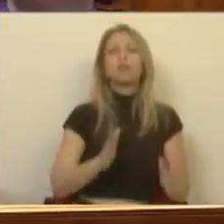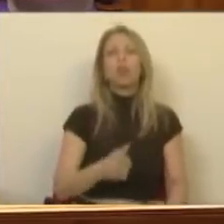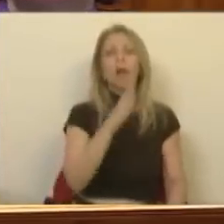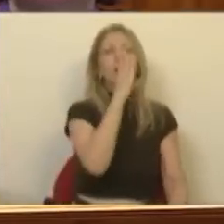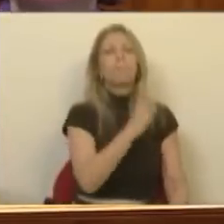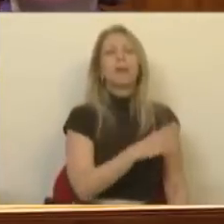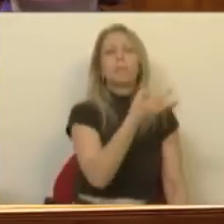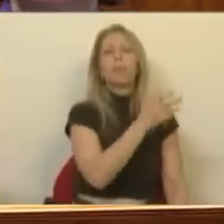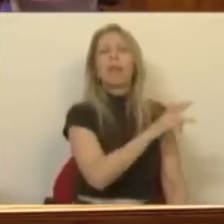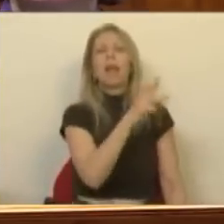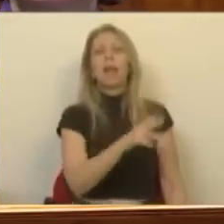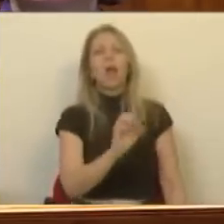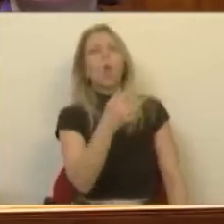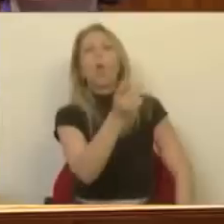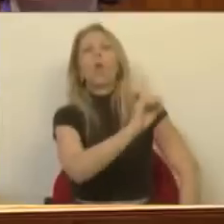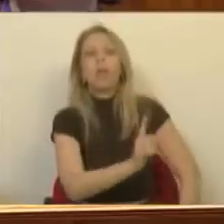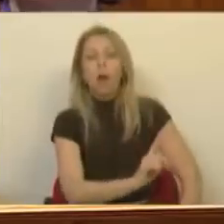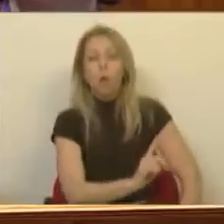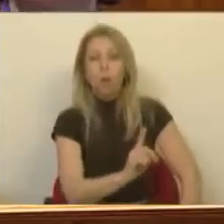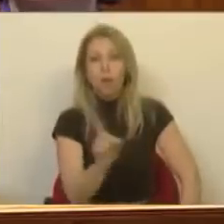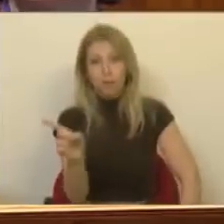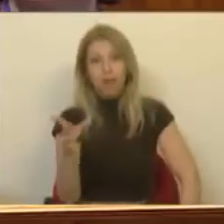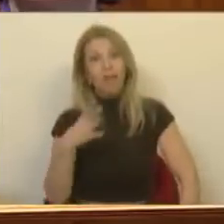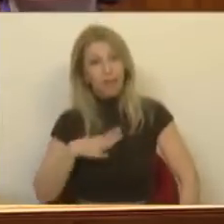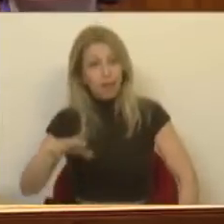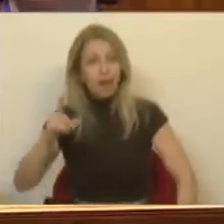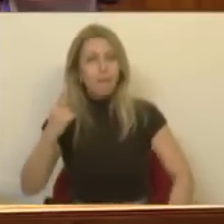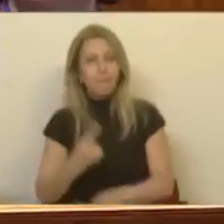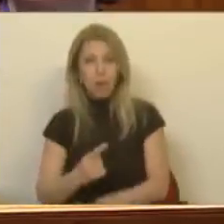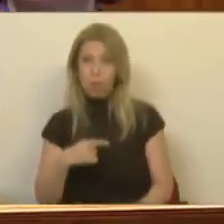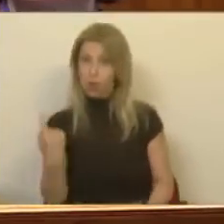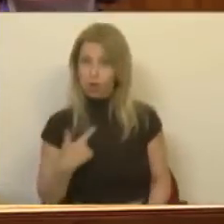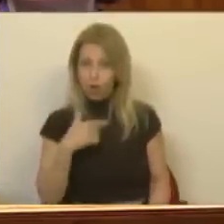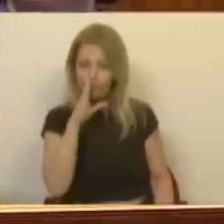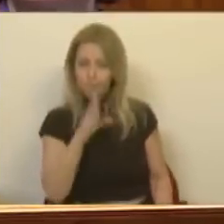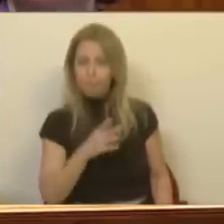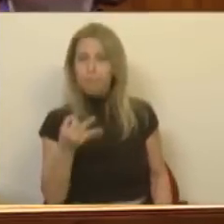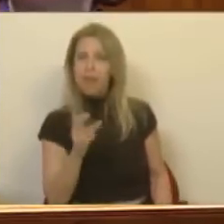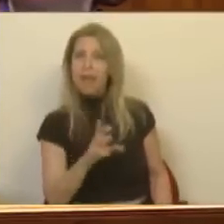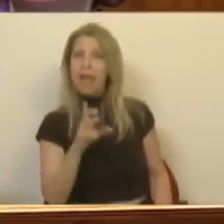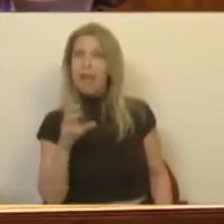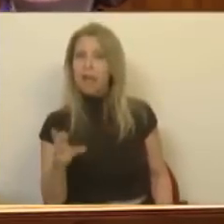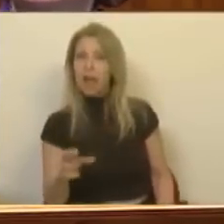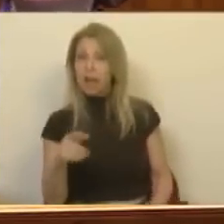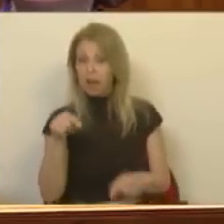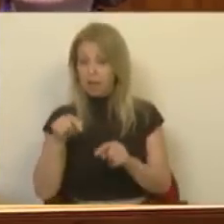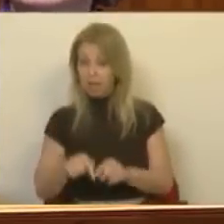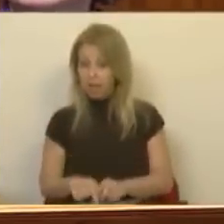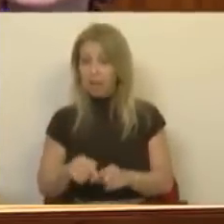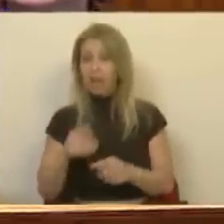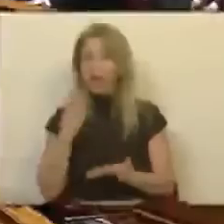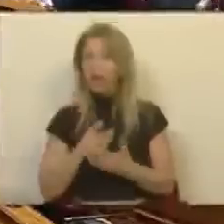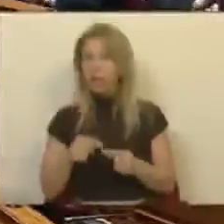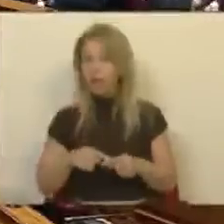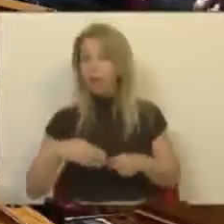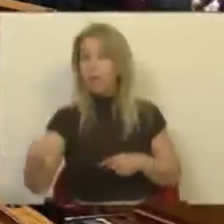é que querem mesmo que não sejamos nós é executar o PR daqui até 2026